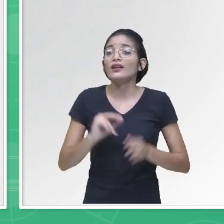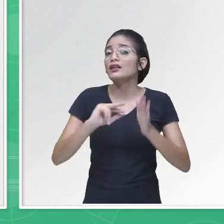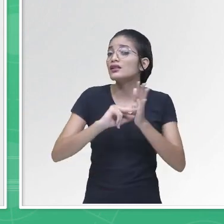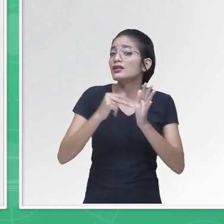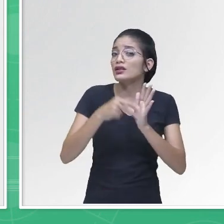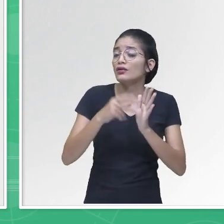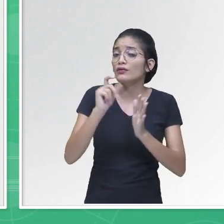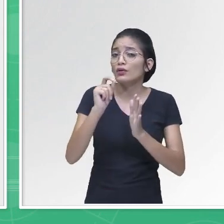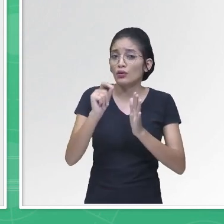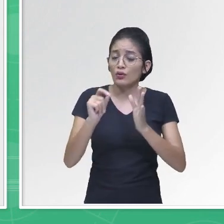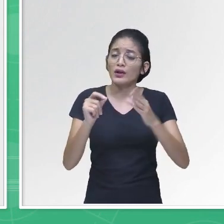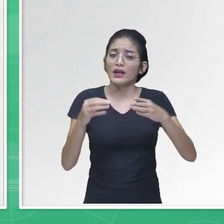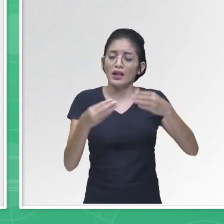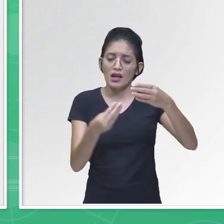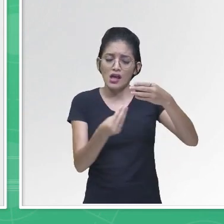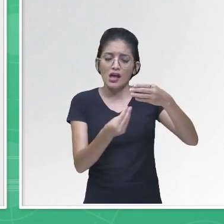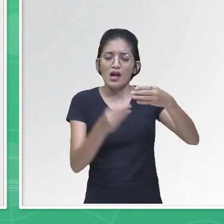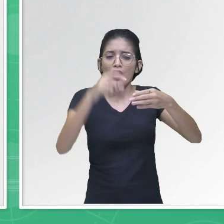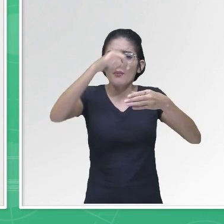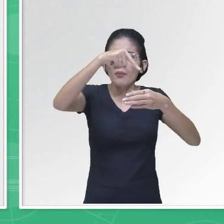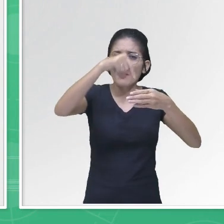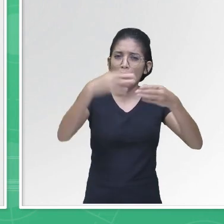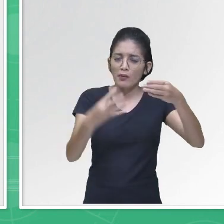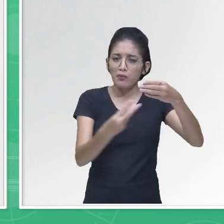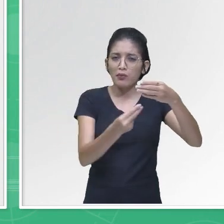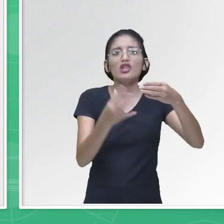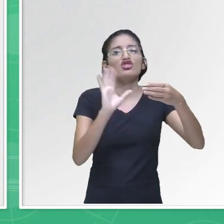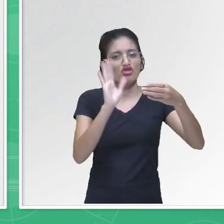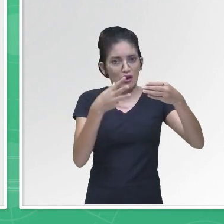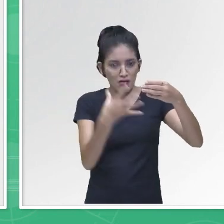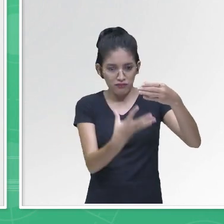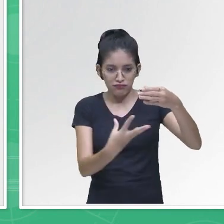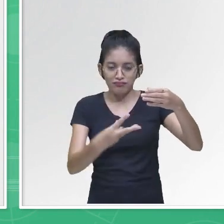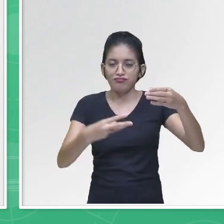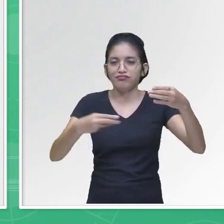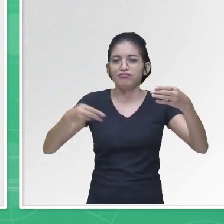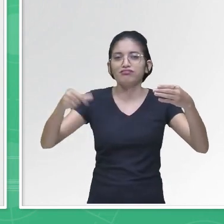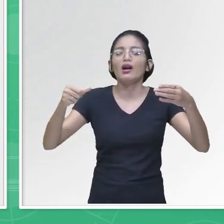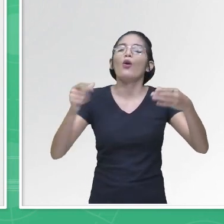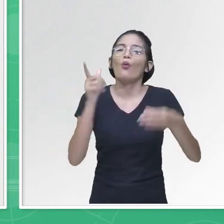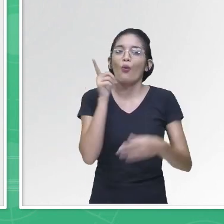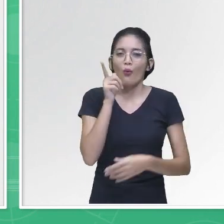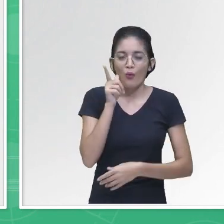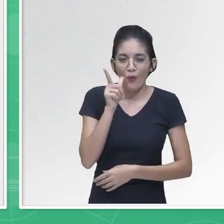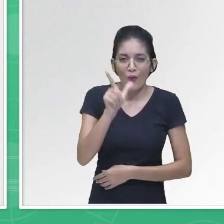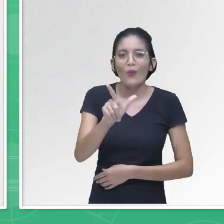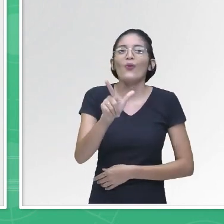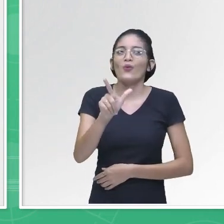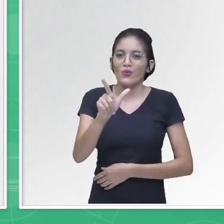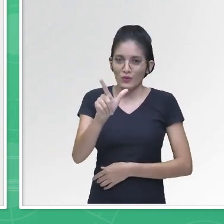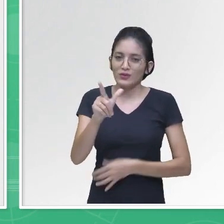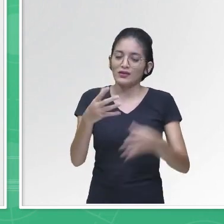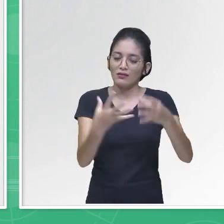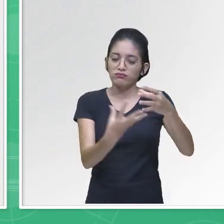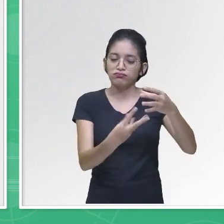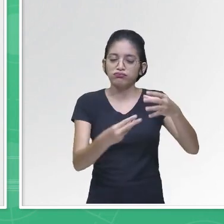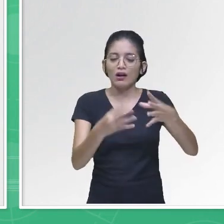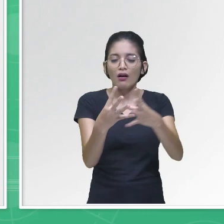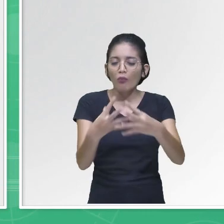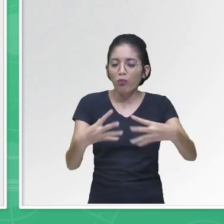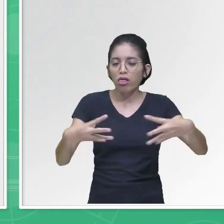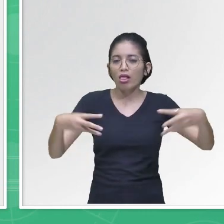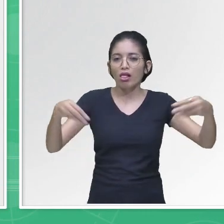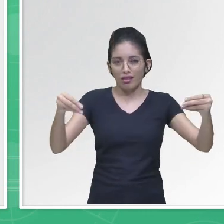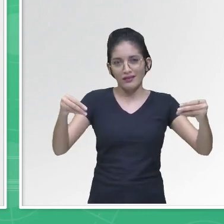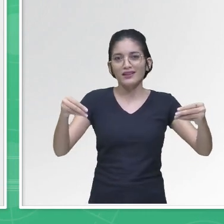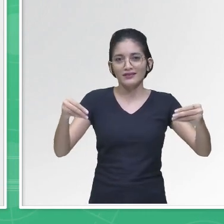que a solução está saturada, ou seja, atingiu o coeficiente de solubilidade. Eita,